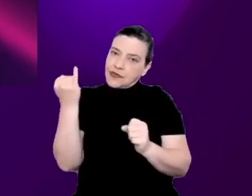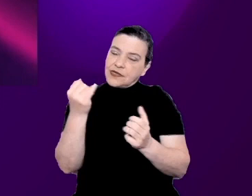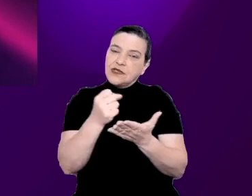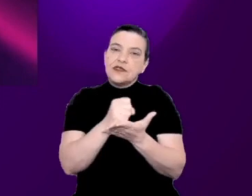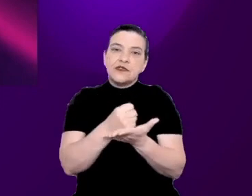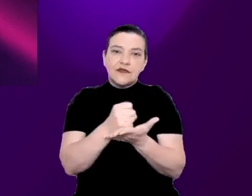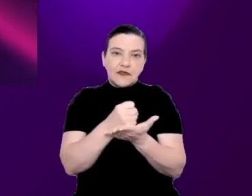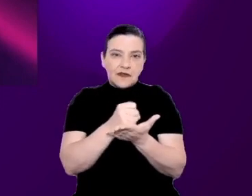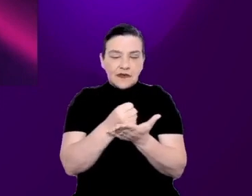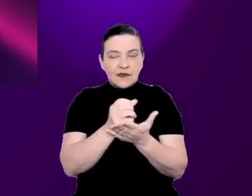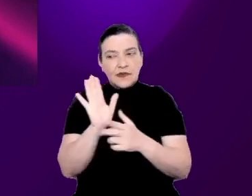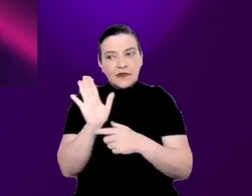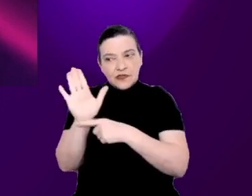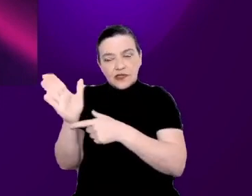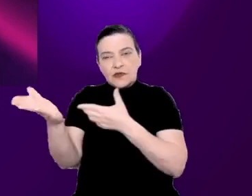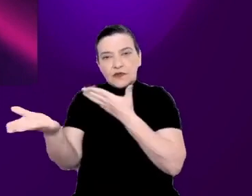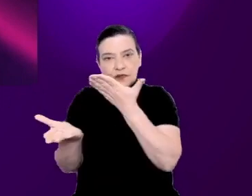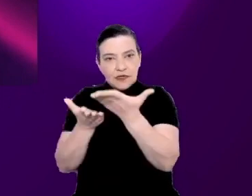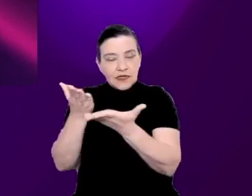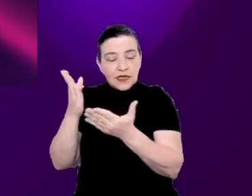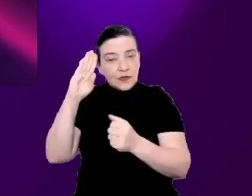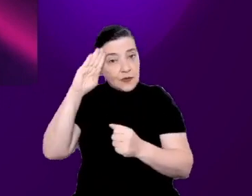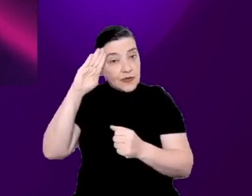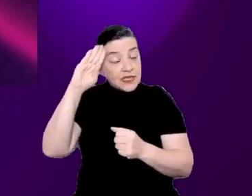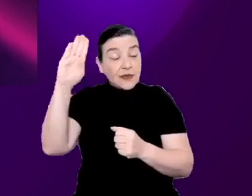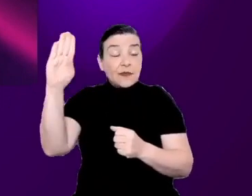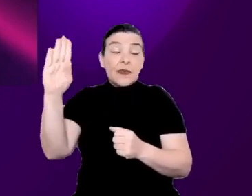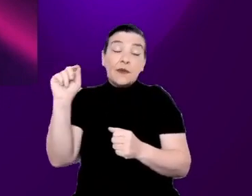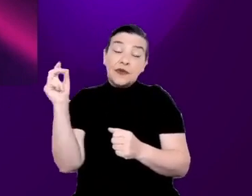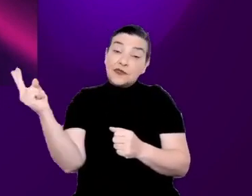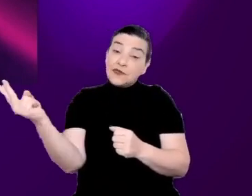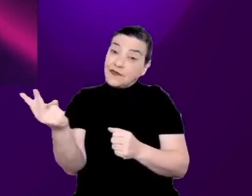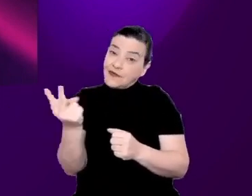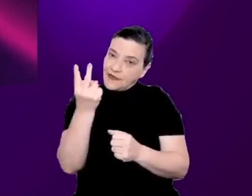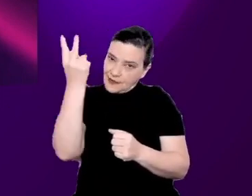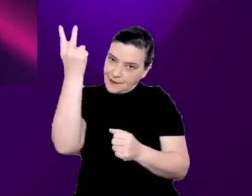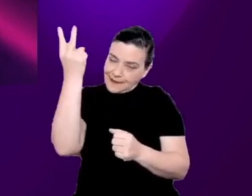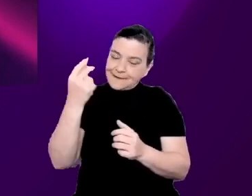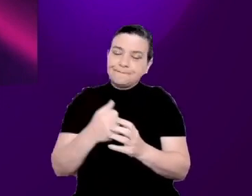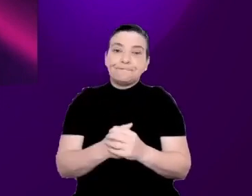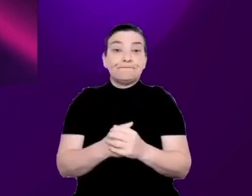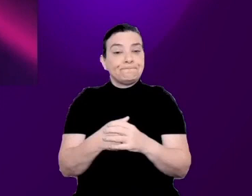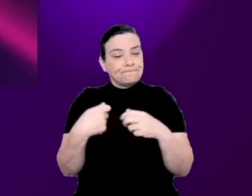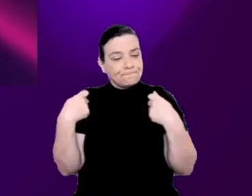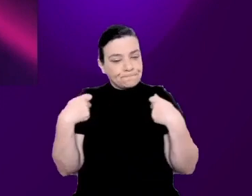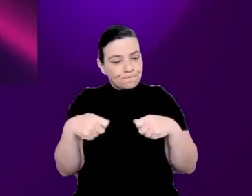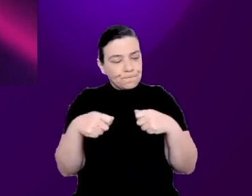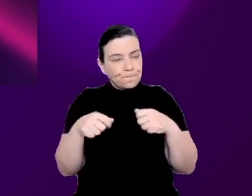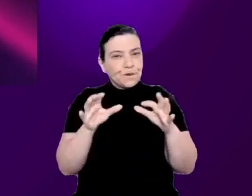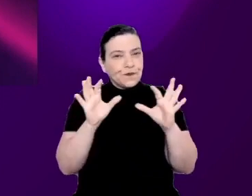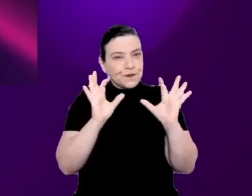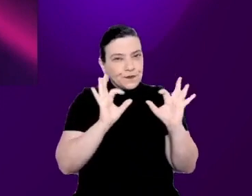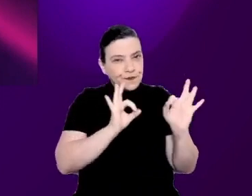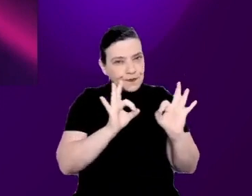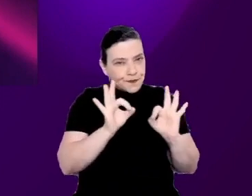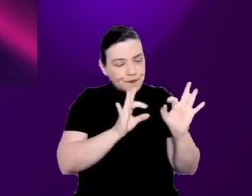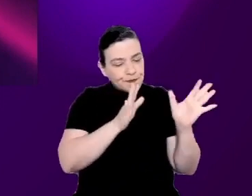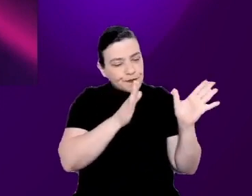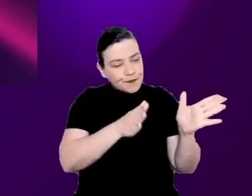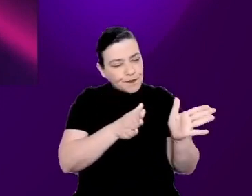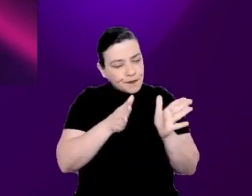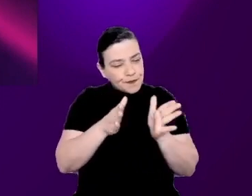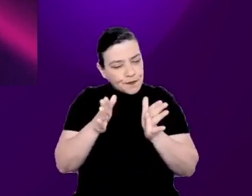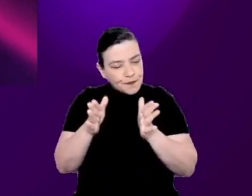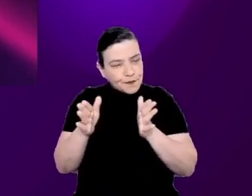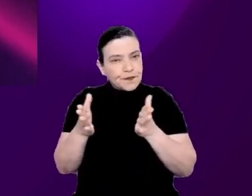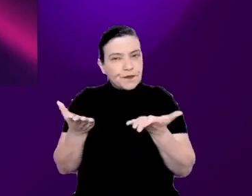nesse contexto de cuidado baseado em valor, que tem como maior premissa uma organização de cuidado muito direcionada